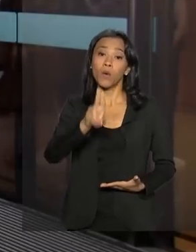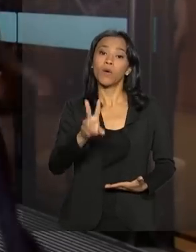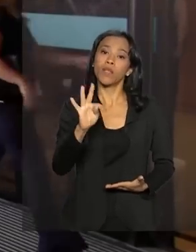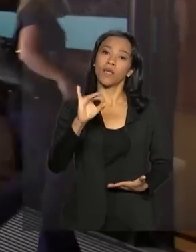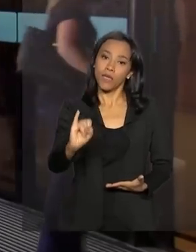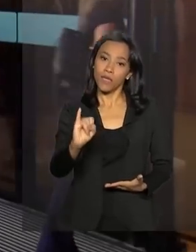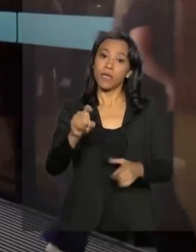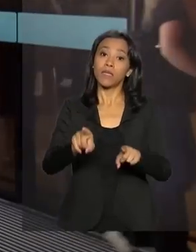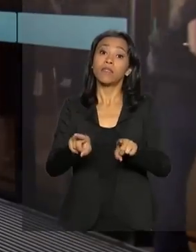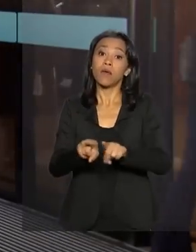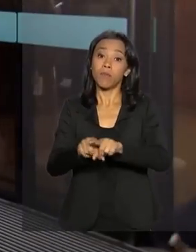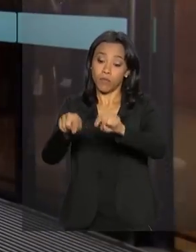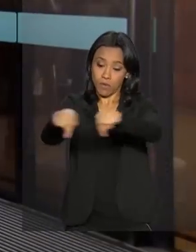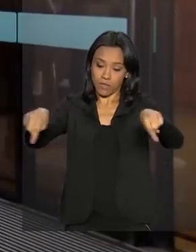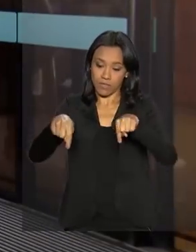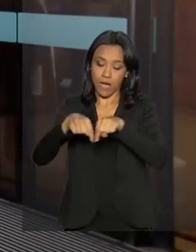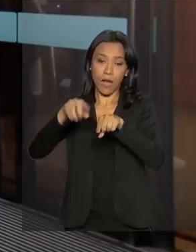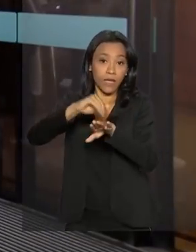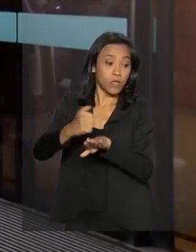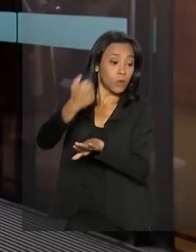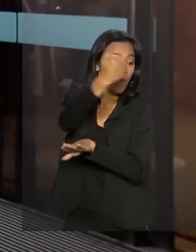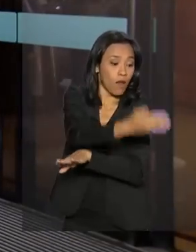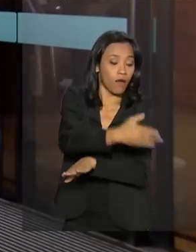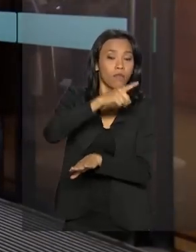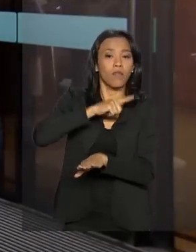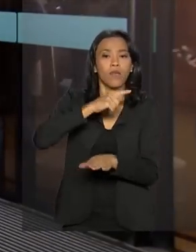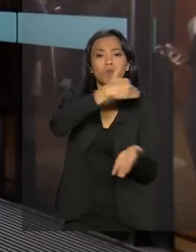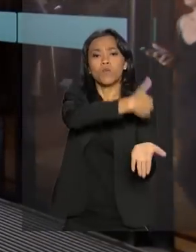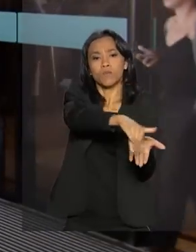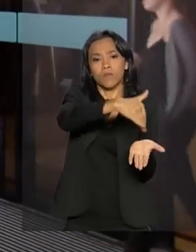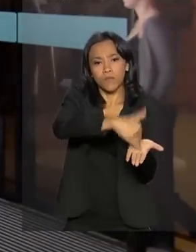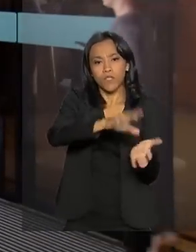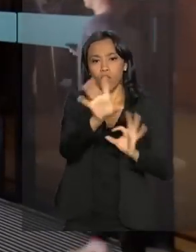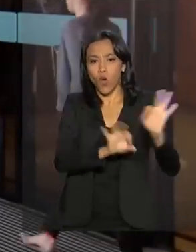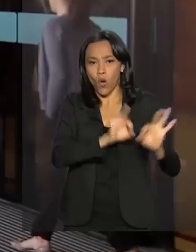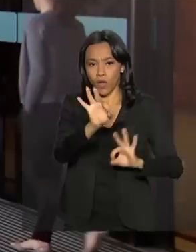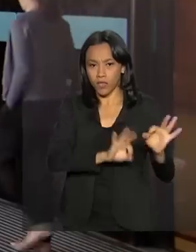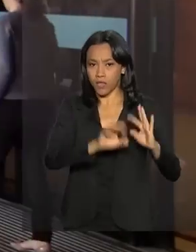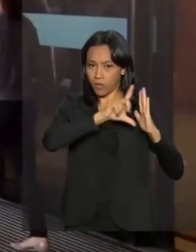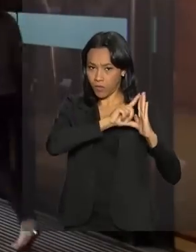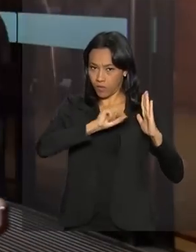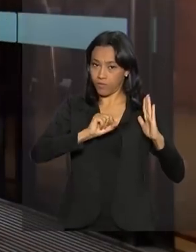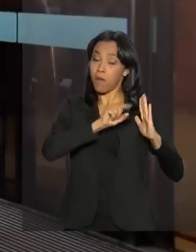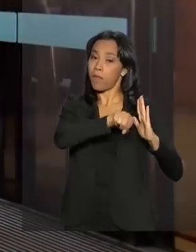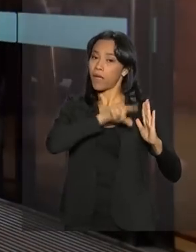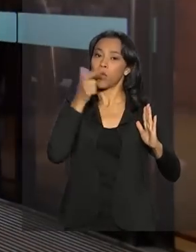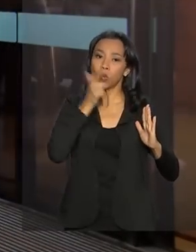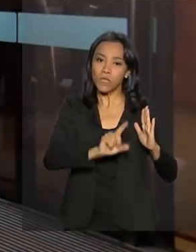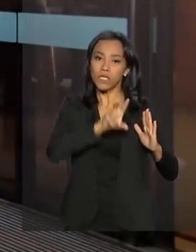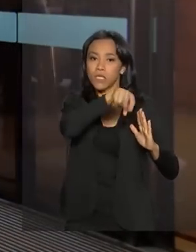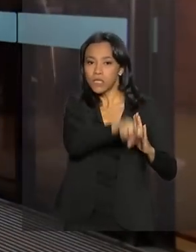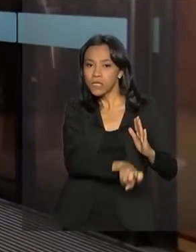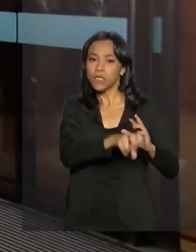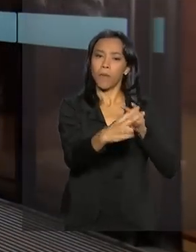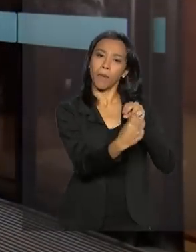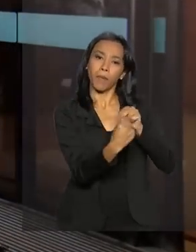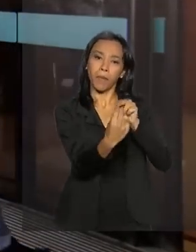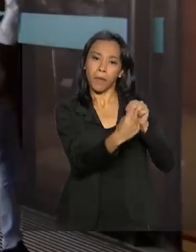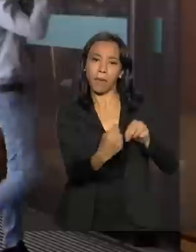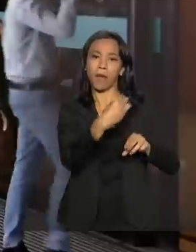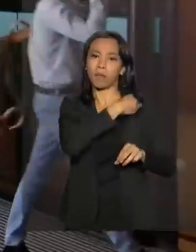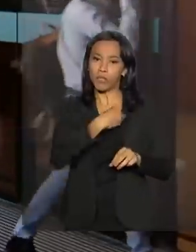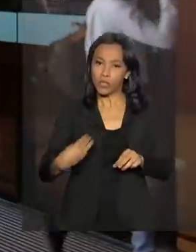que ao lado existe um gabinete provisório que foi montado pelo Palácio do Planalto para que ele possa despachar com ministros e auxiliares